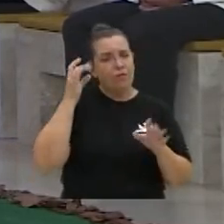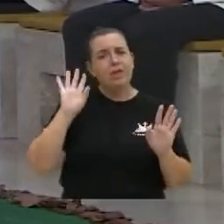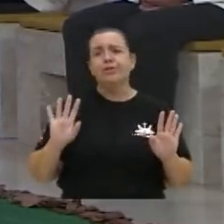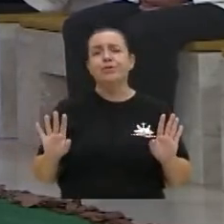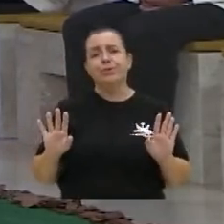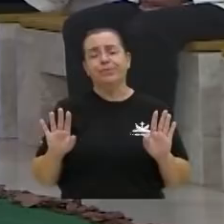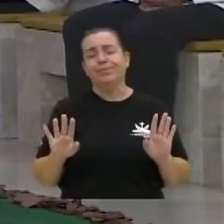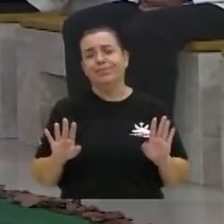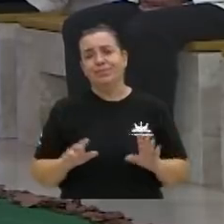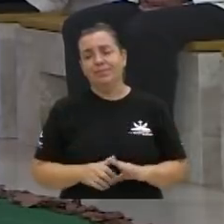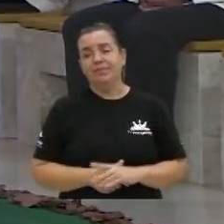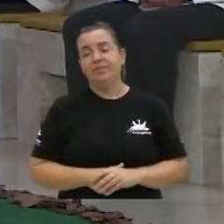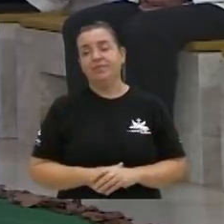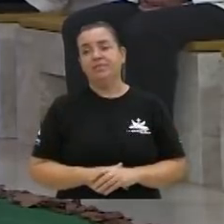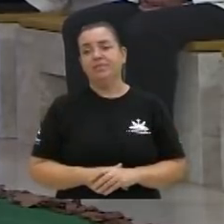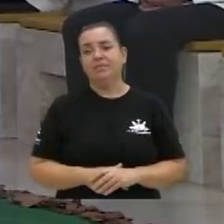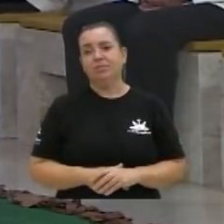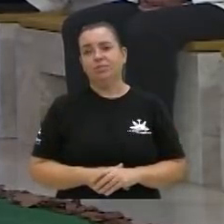desconfiada.